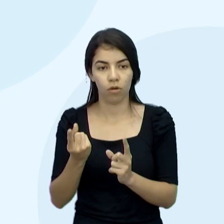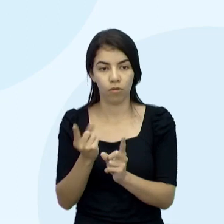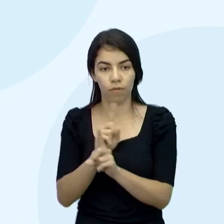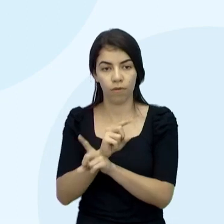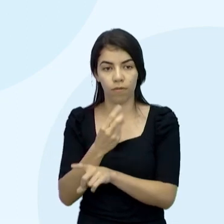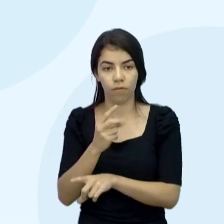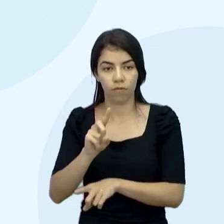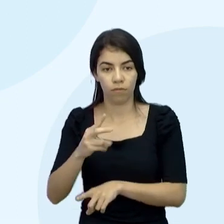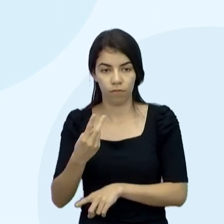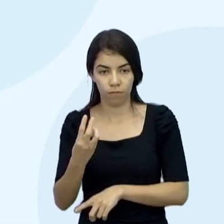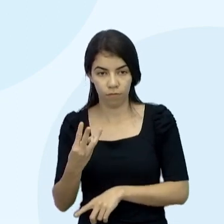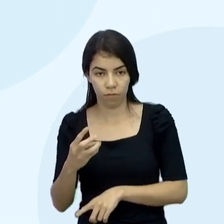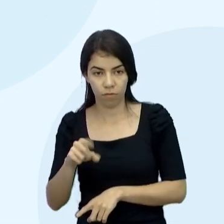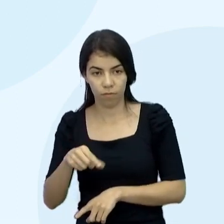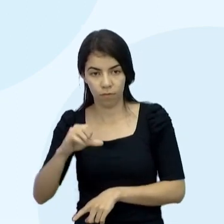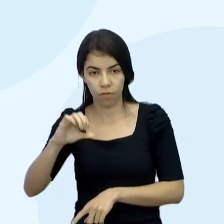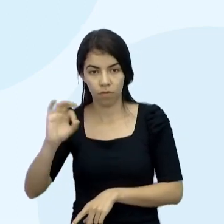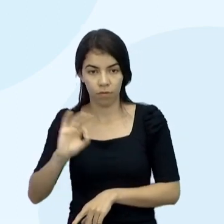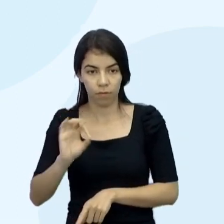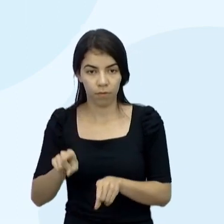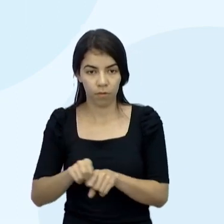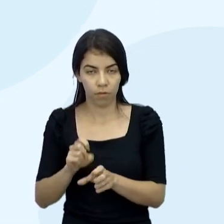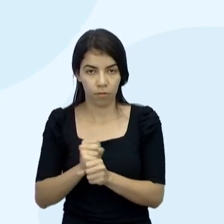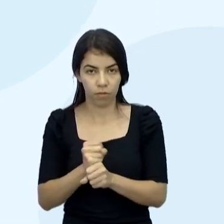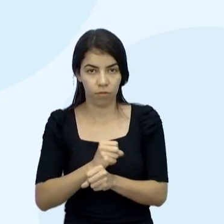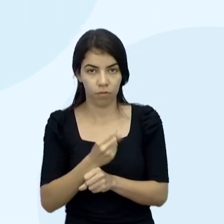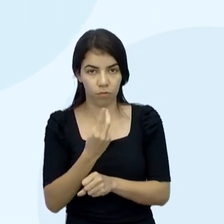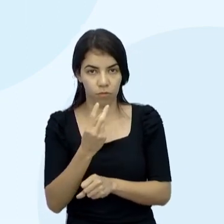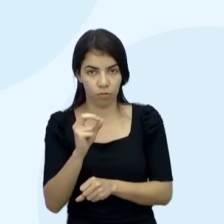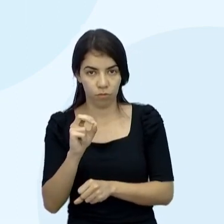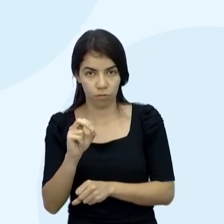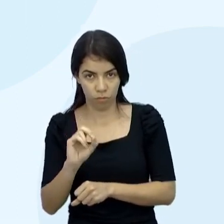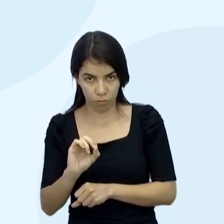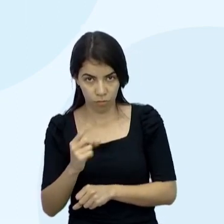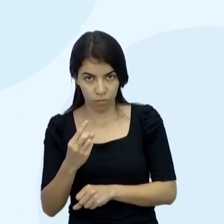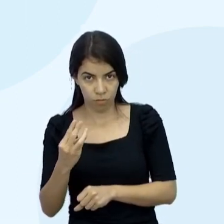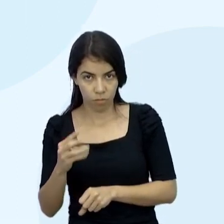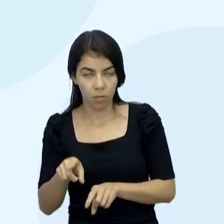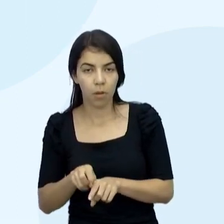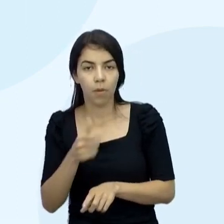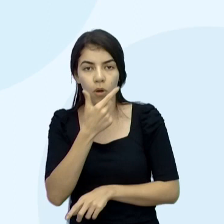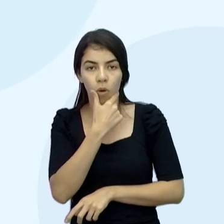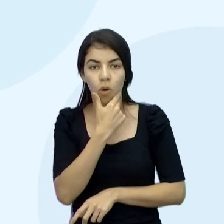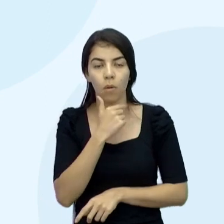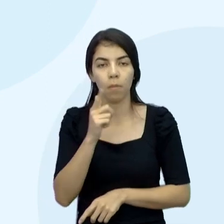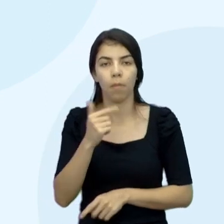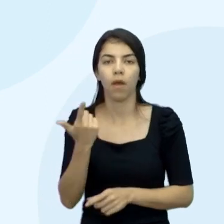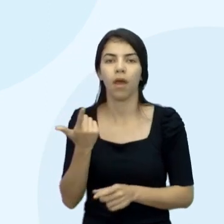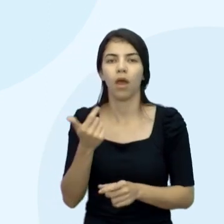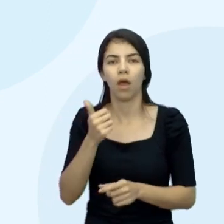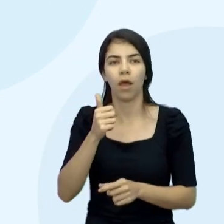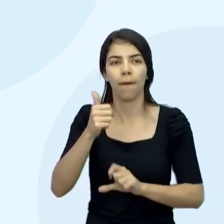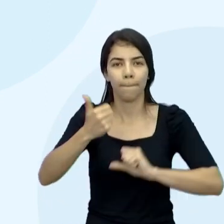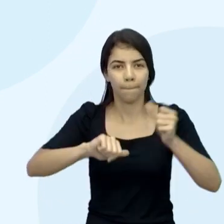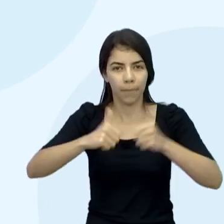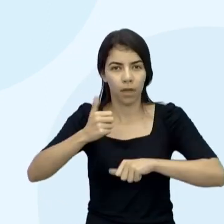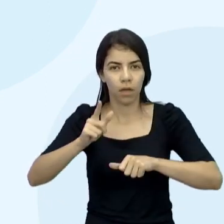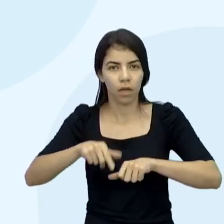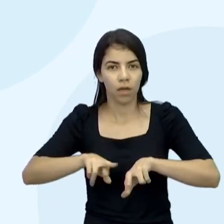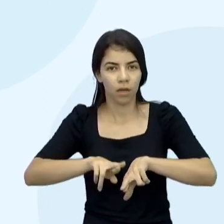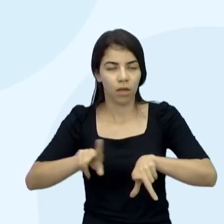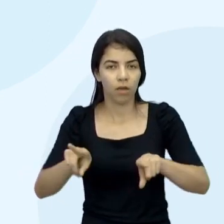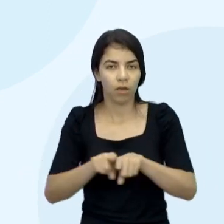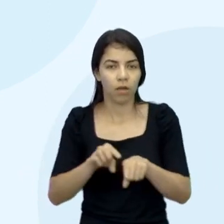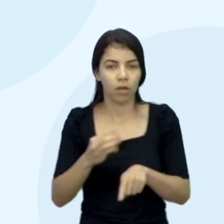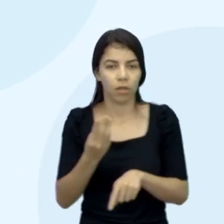23,9%, aí já amplia um pouco mais. Tá? Bom, entre os homens, a variação não foi tão significativa, né? Se manteve aí